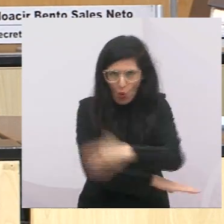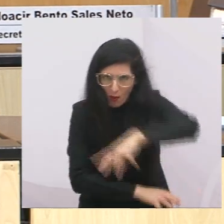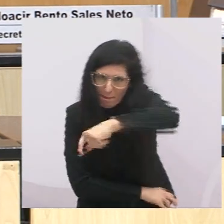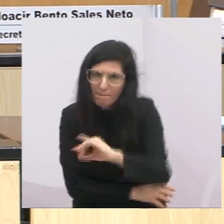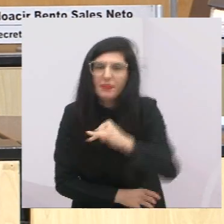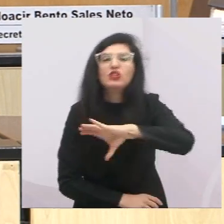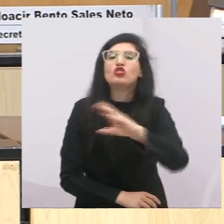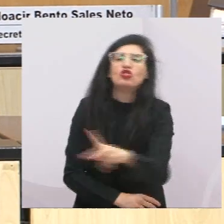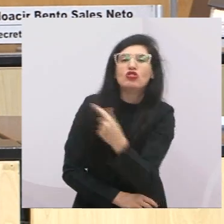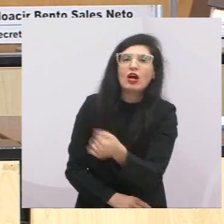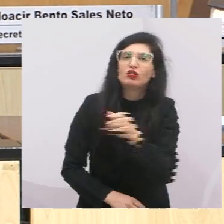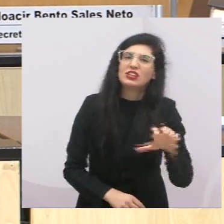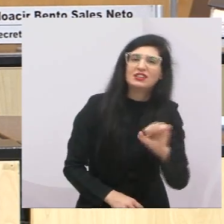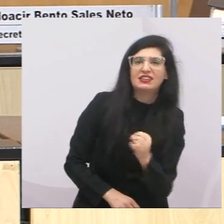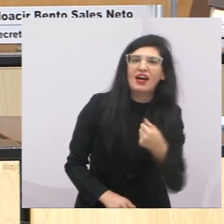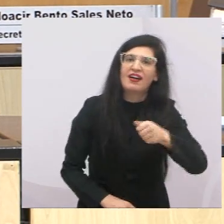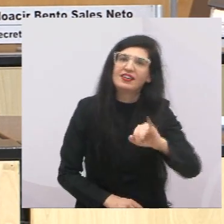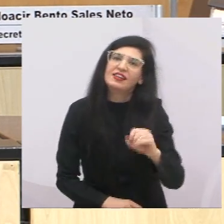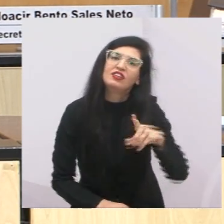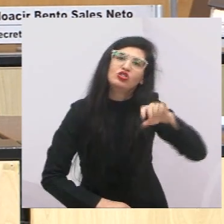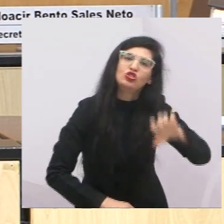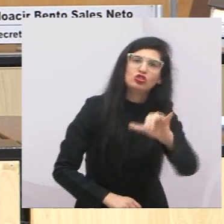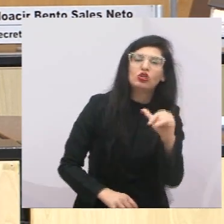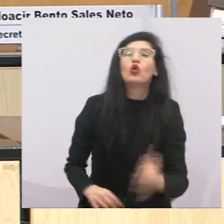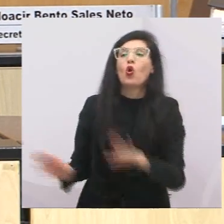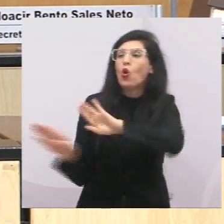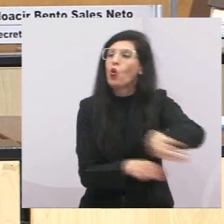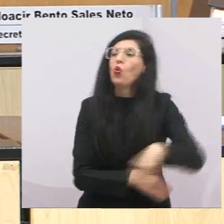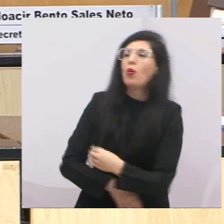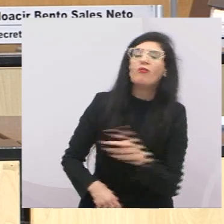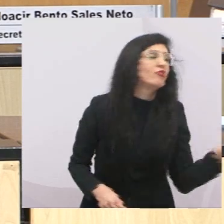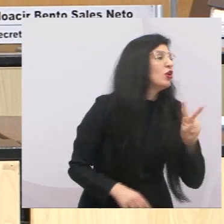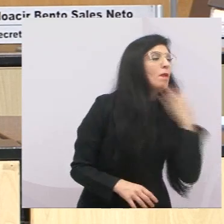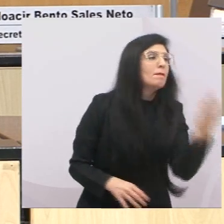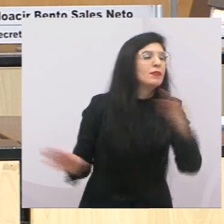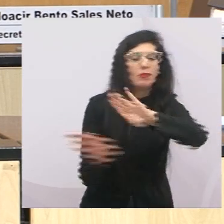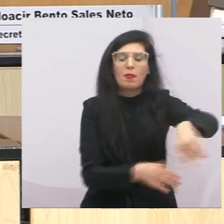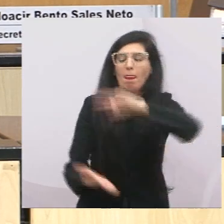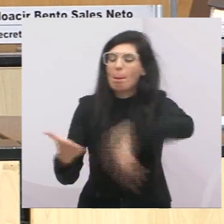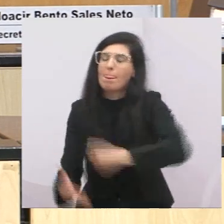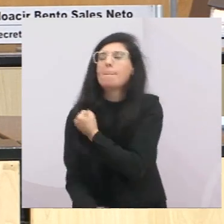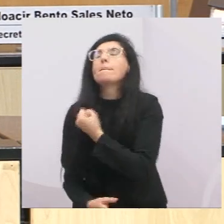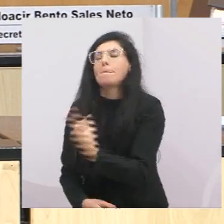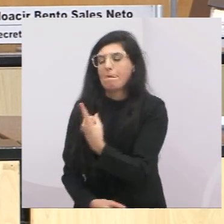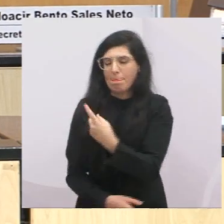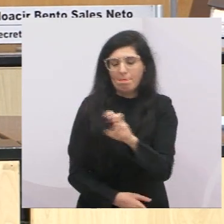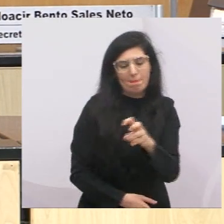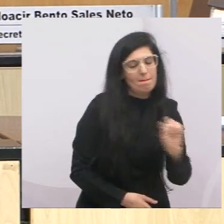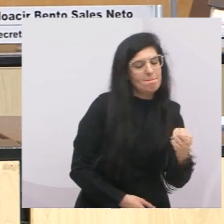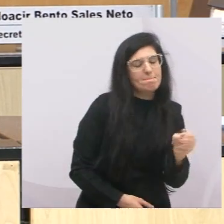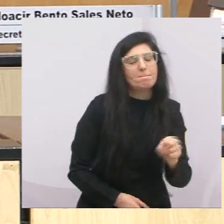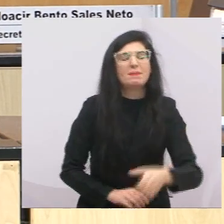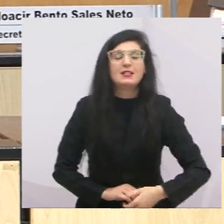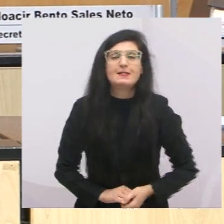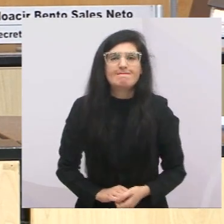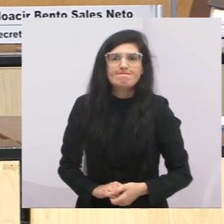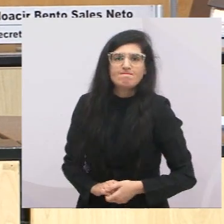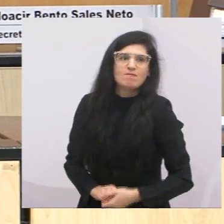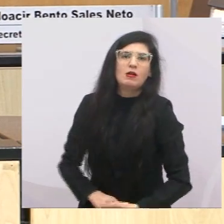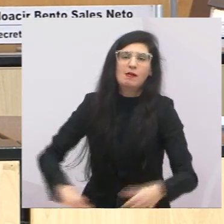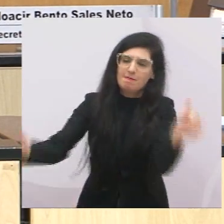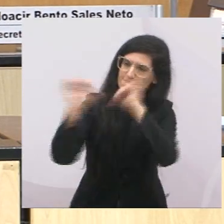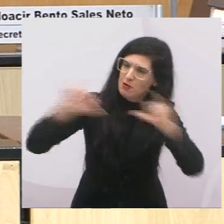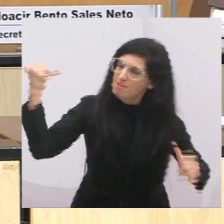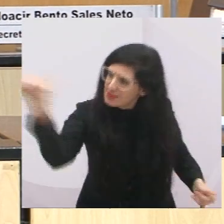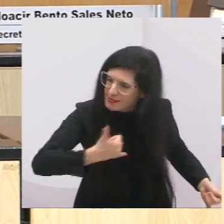Saeg. Autoria, vereador Luiz Flávio. Pedido de informação número 158. Considerando as informações